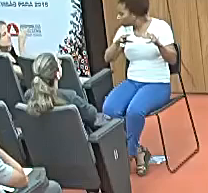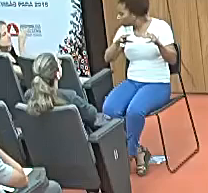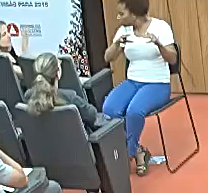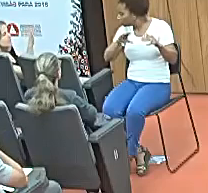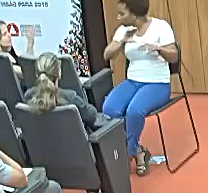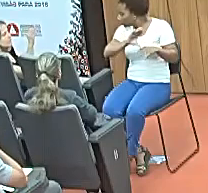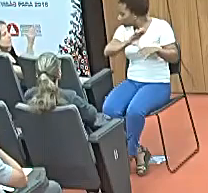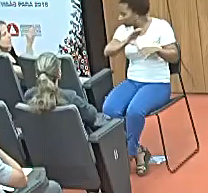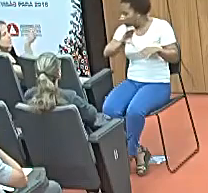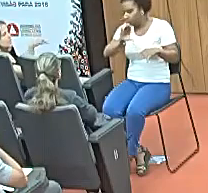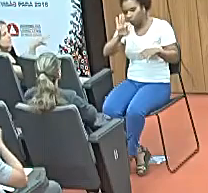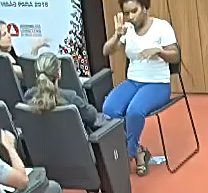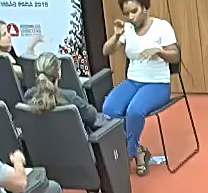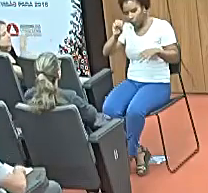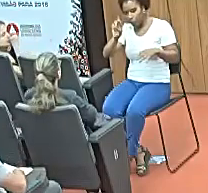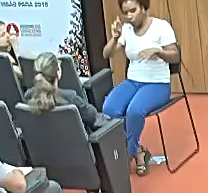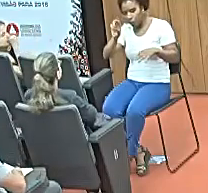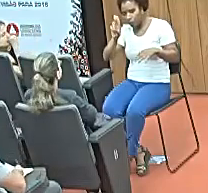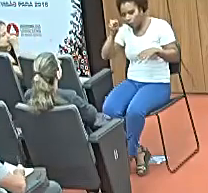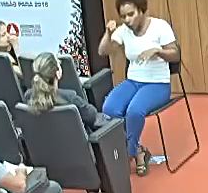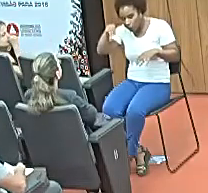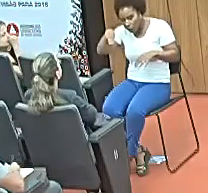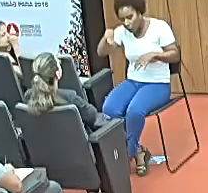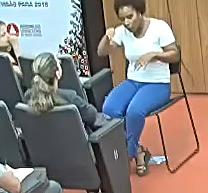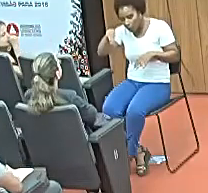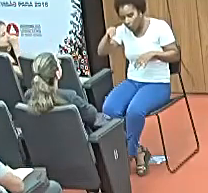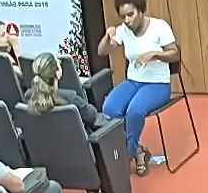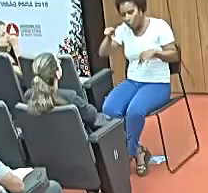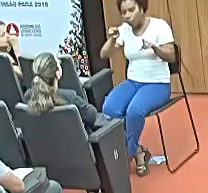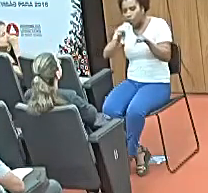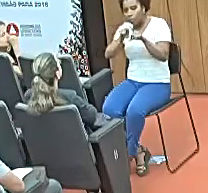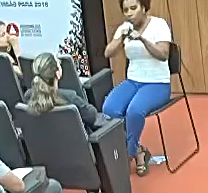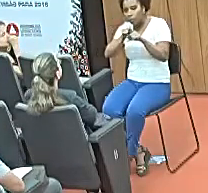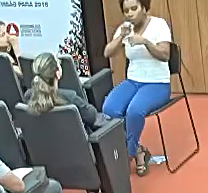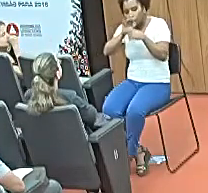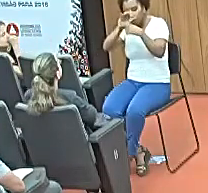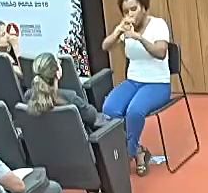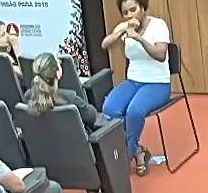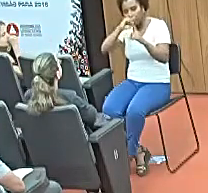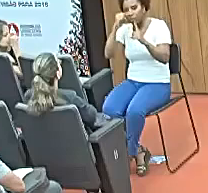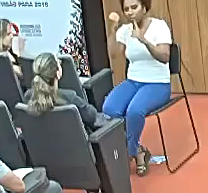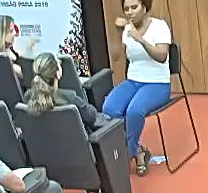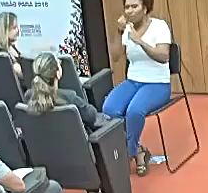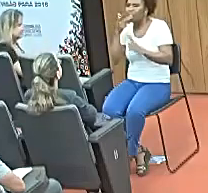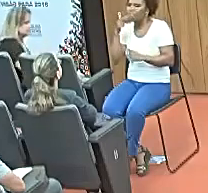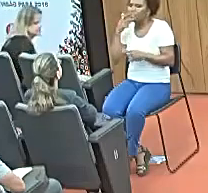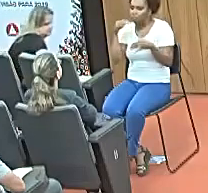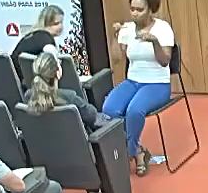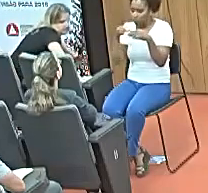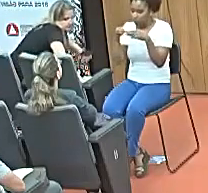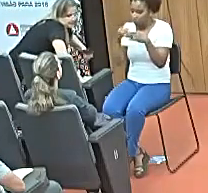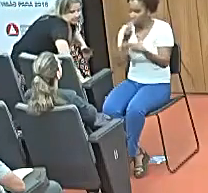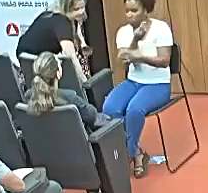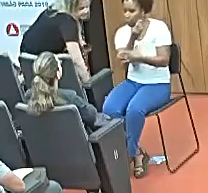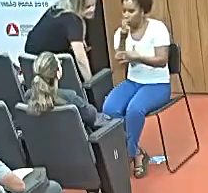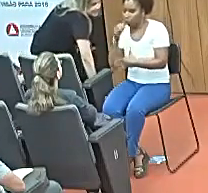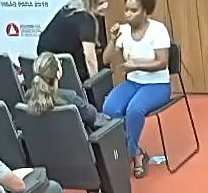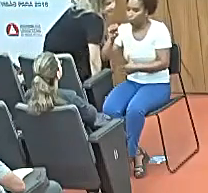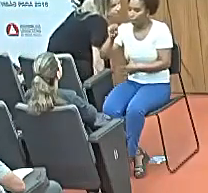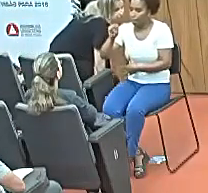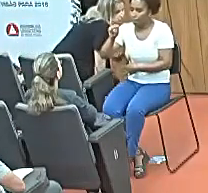e da união dos conselhos municipais de assistência social os ceias o conselho estadual